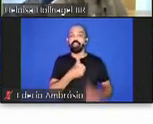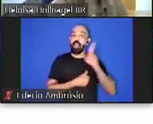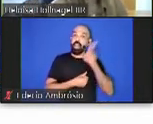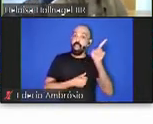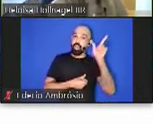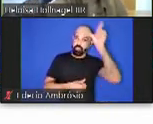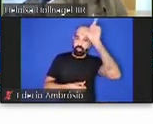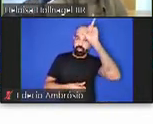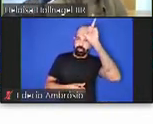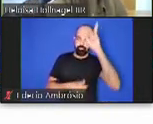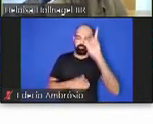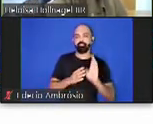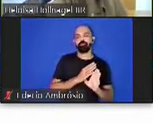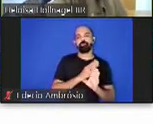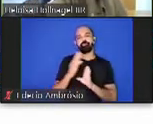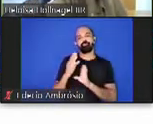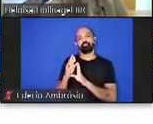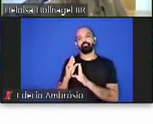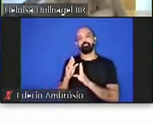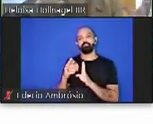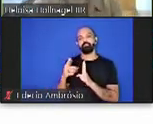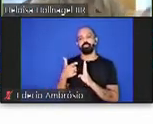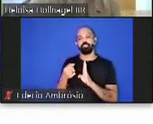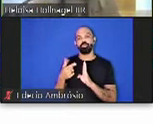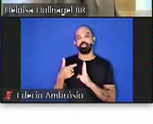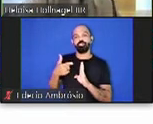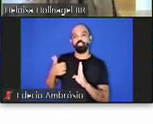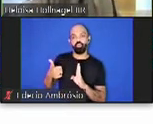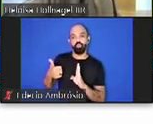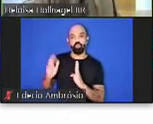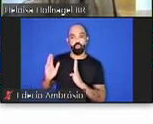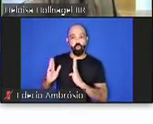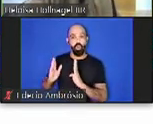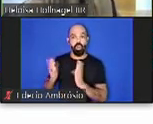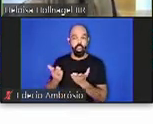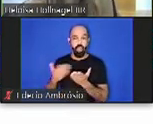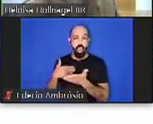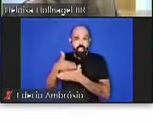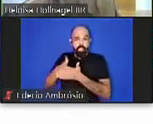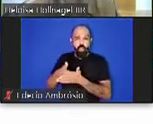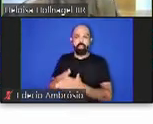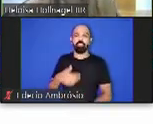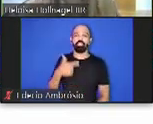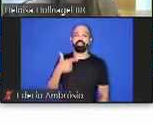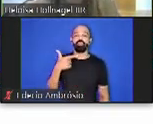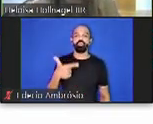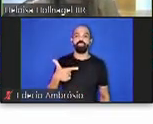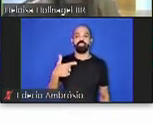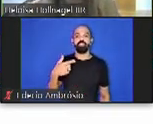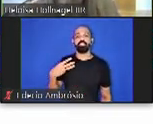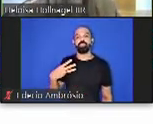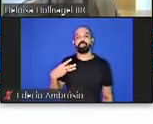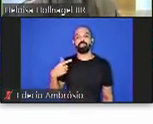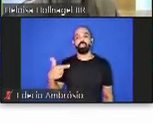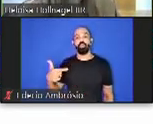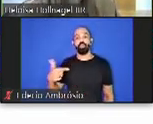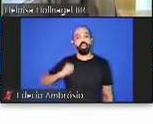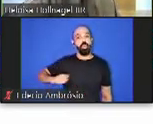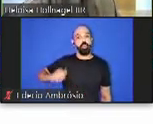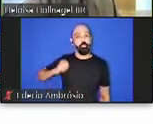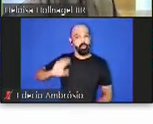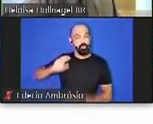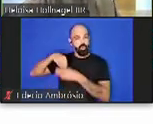ano de 2021, só nesse primeiro período, nós temos 232 bolsas na